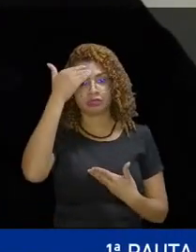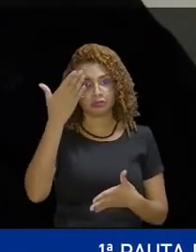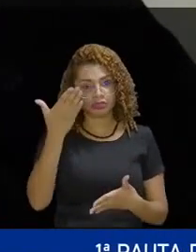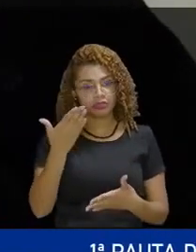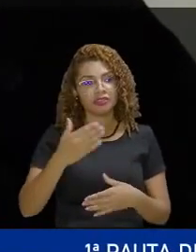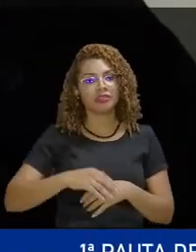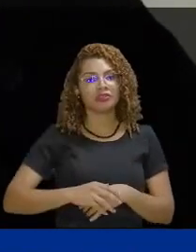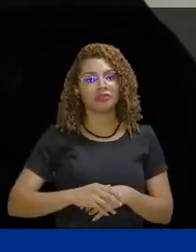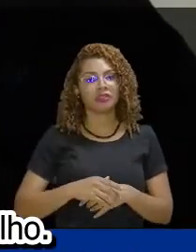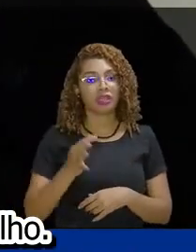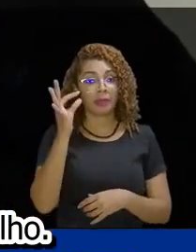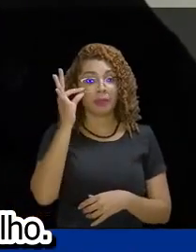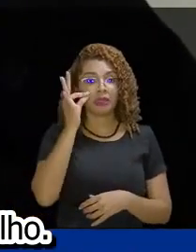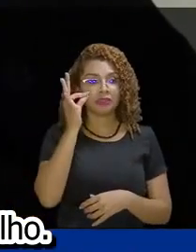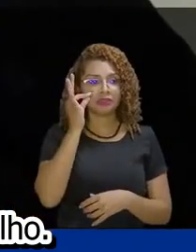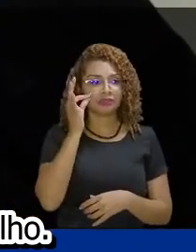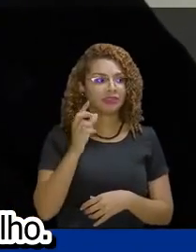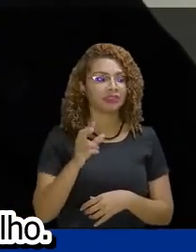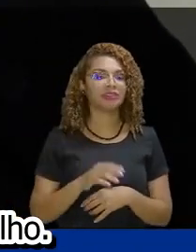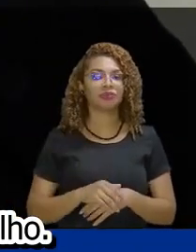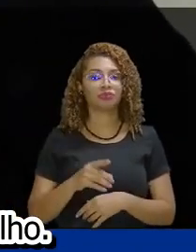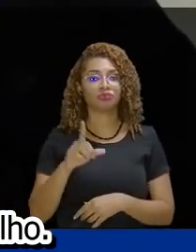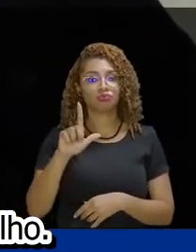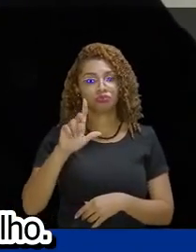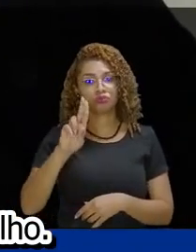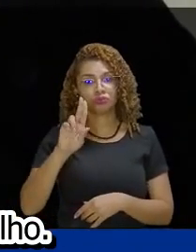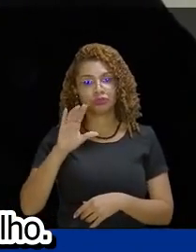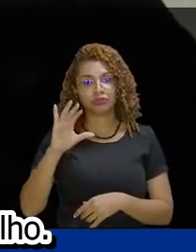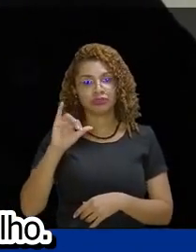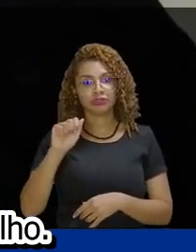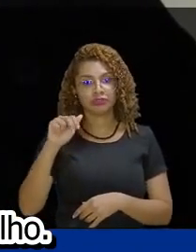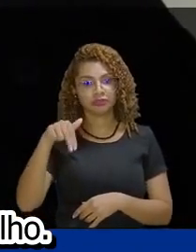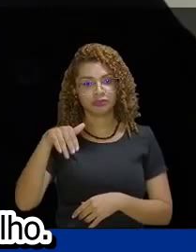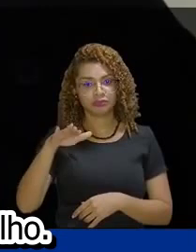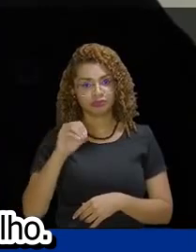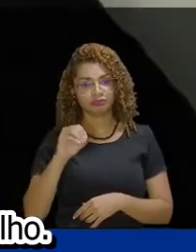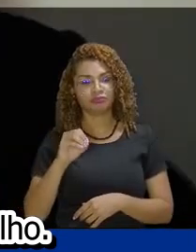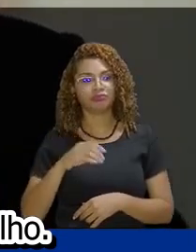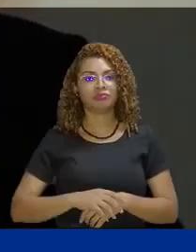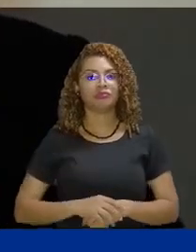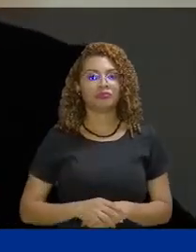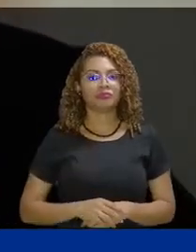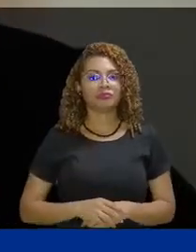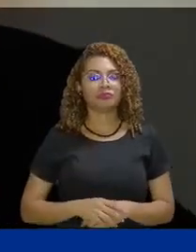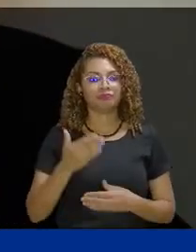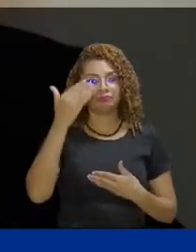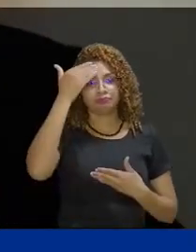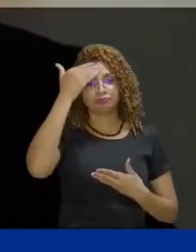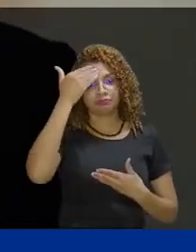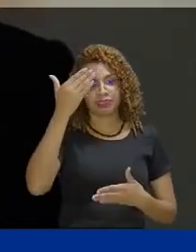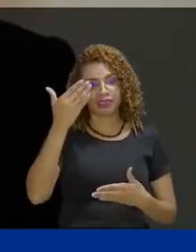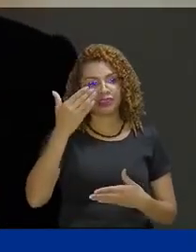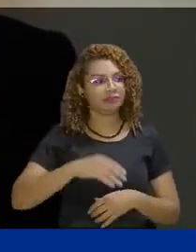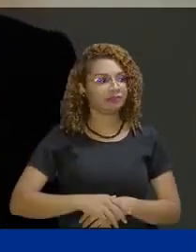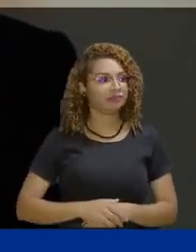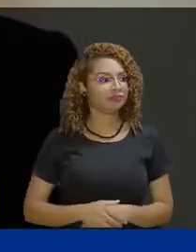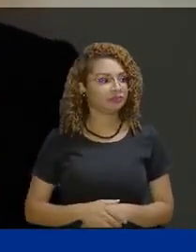doutor Luciano, mais uma vez. Obrigado, excelência, obrigado a todos, um bom trabalho. Obrigado, doutor Luciano, até a